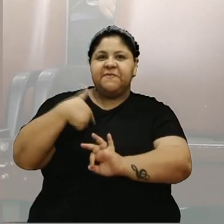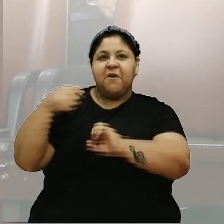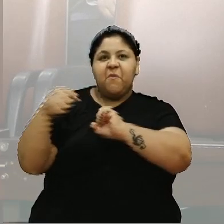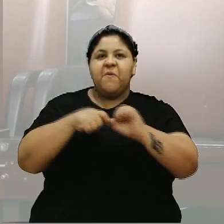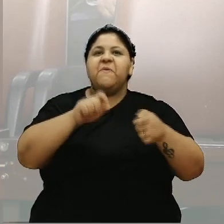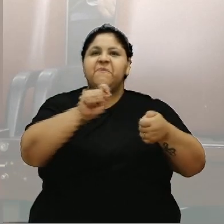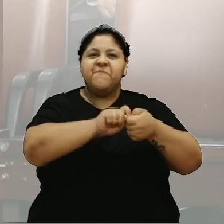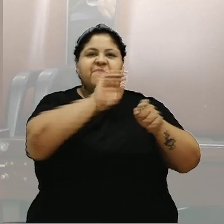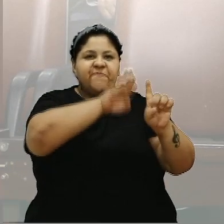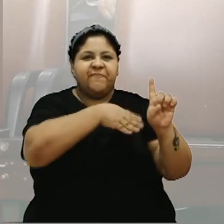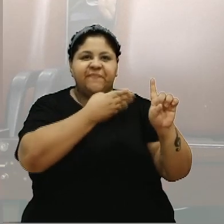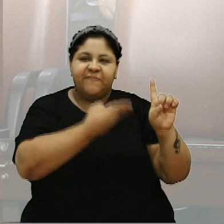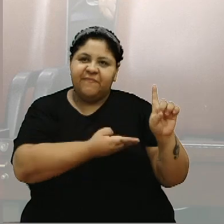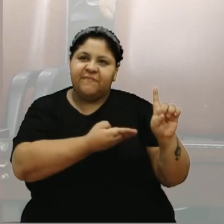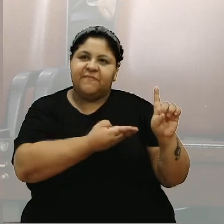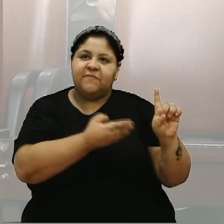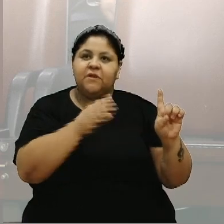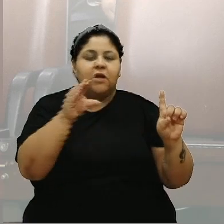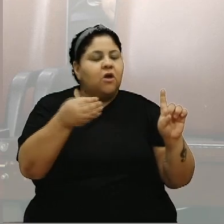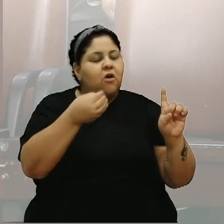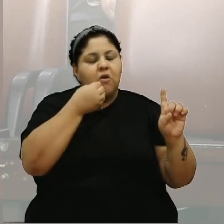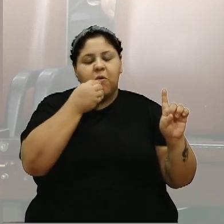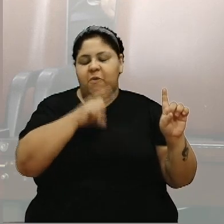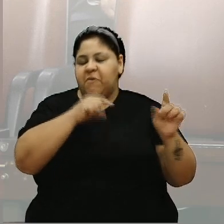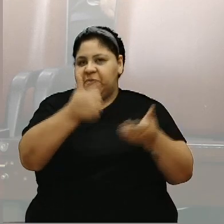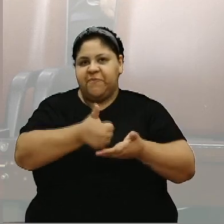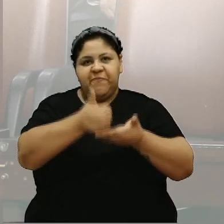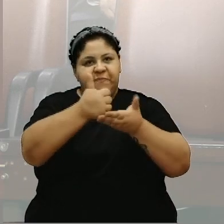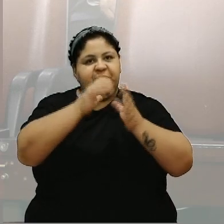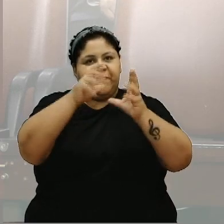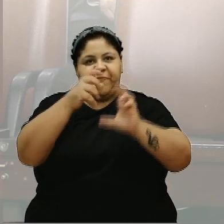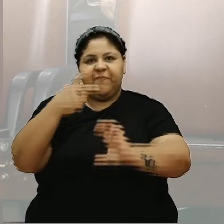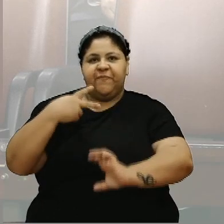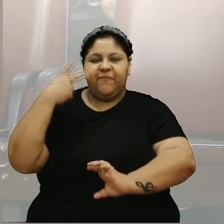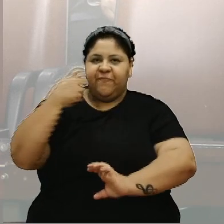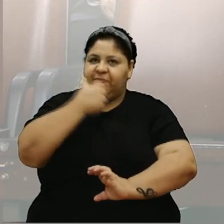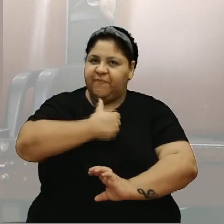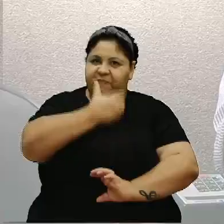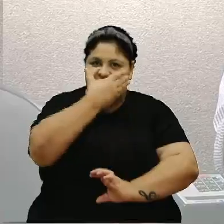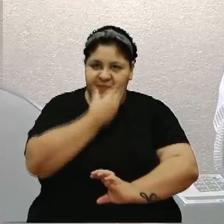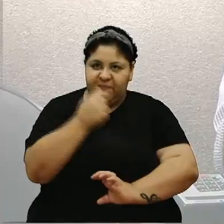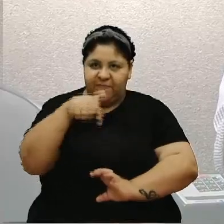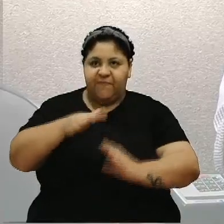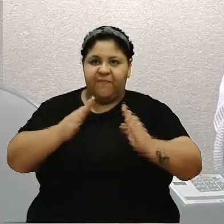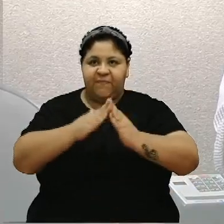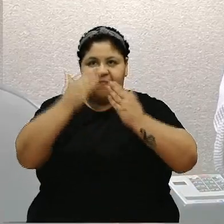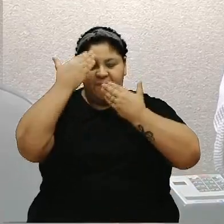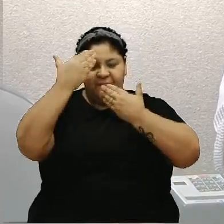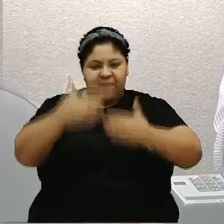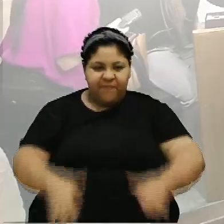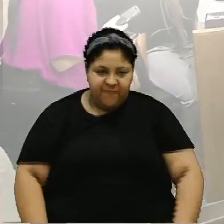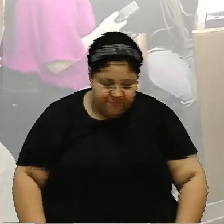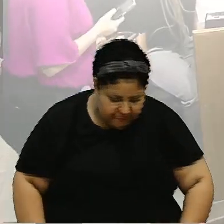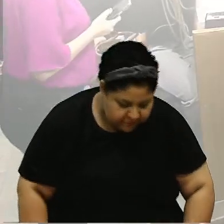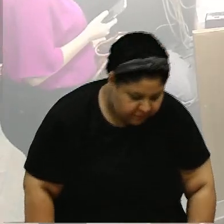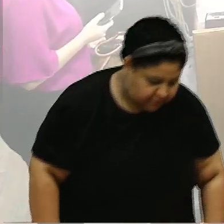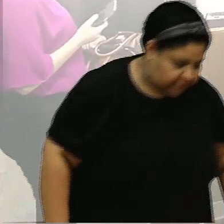fazer esta homenagem e, é claro, conto com o apoio de todos os nobres colegas vereadores desta casa. Muito obrigada.